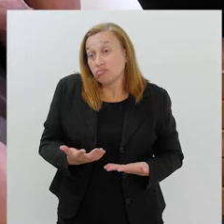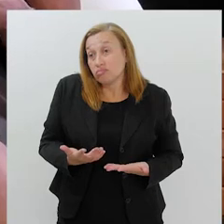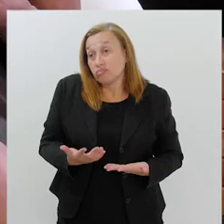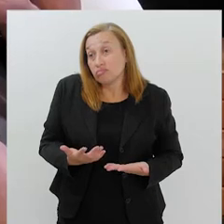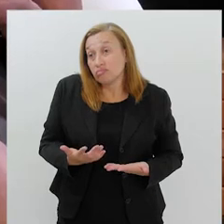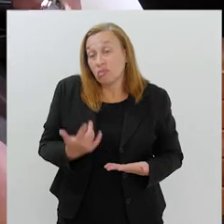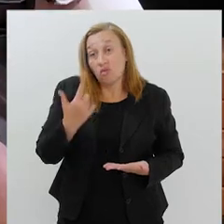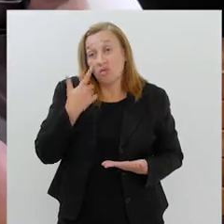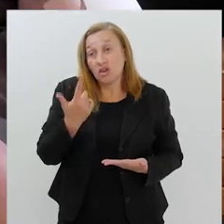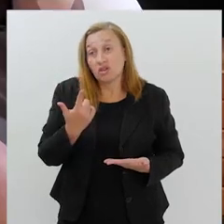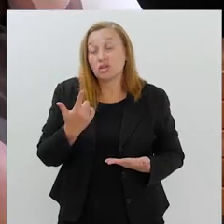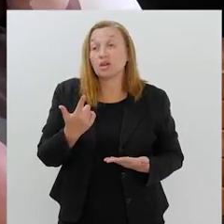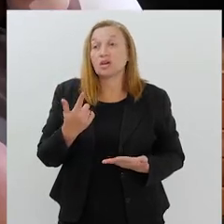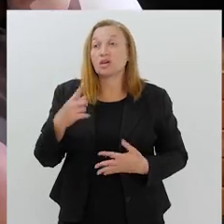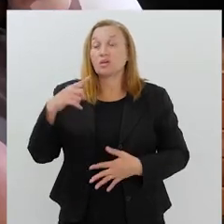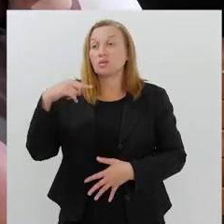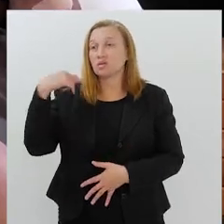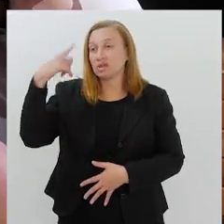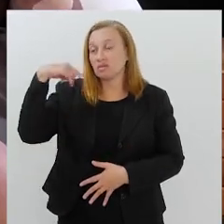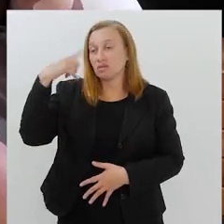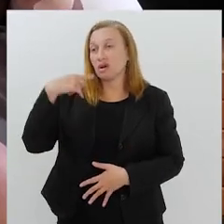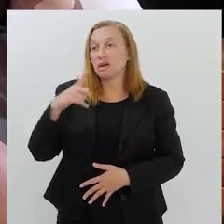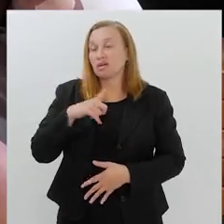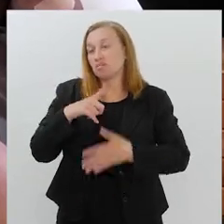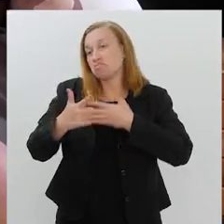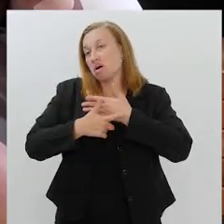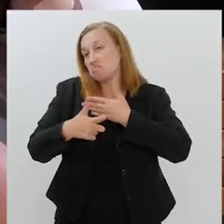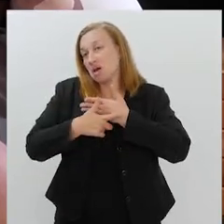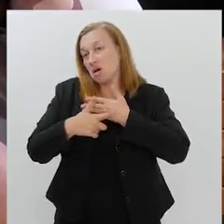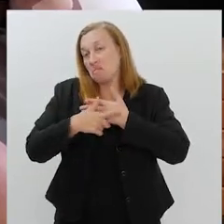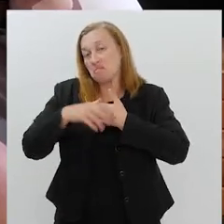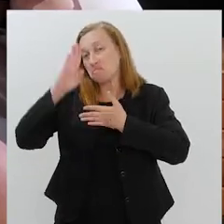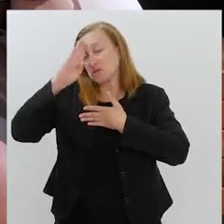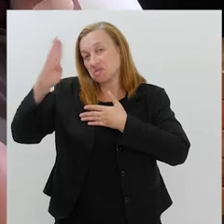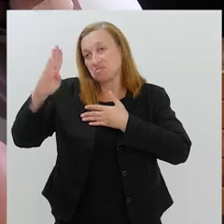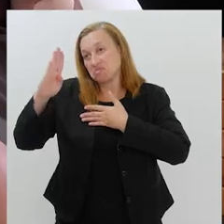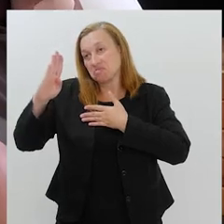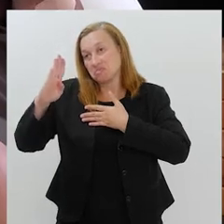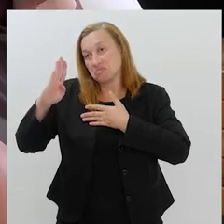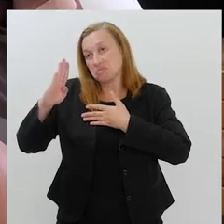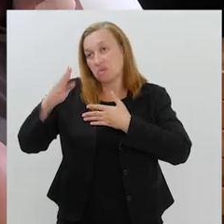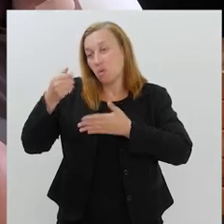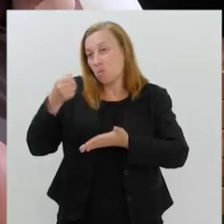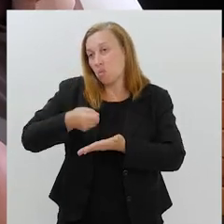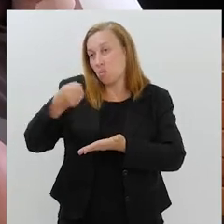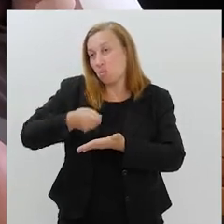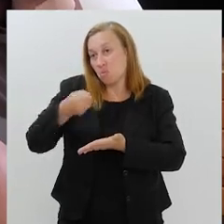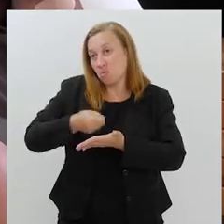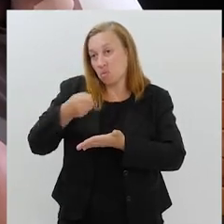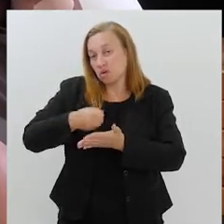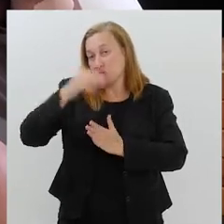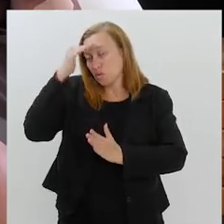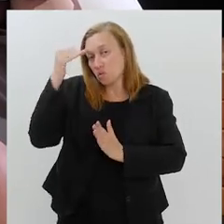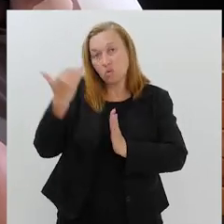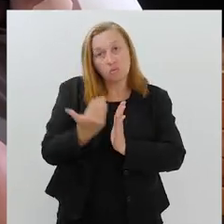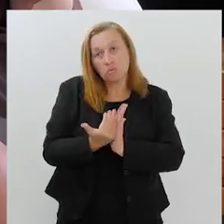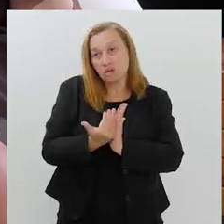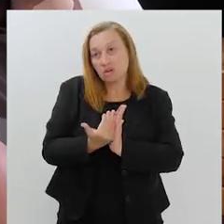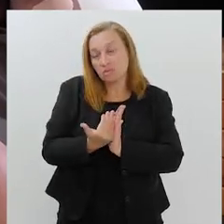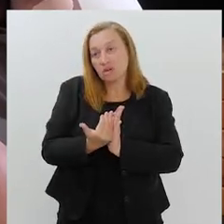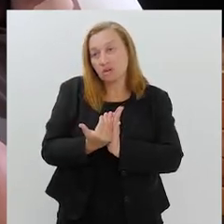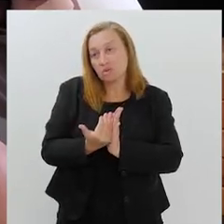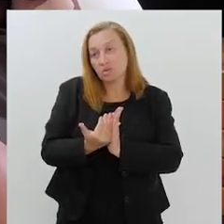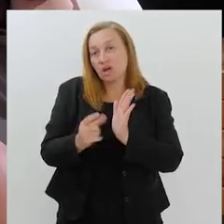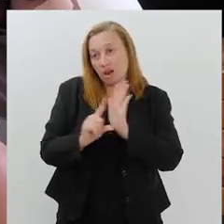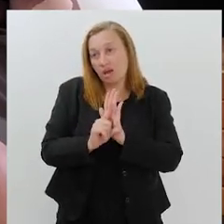né que e os advogados aí tem um papel fundamental que é a exigência do cumprimento